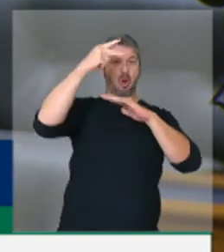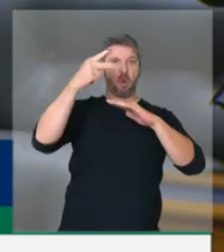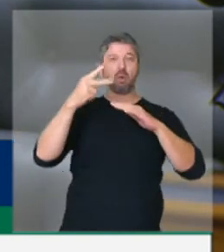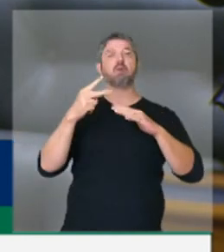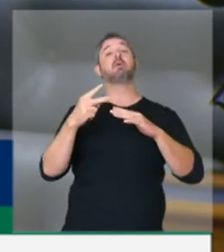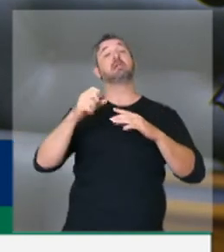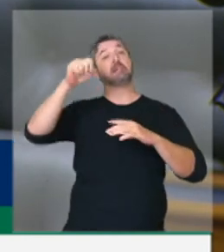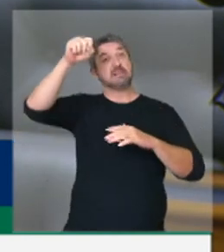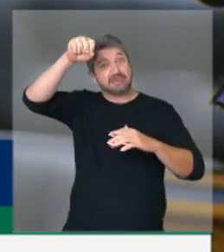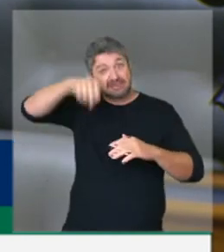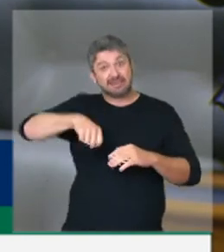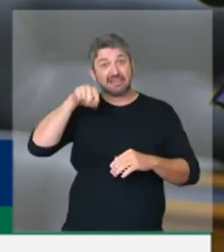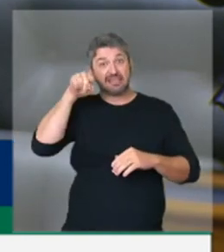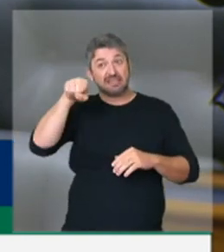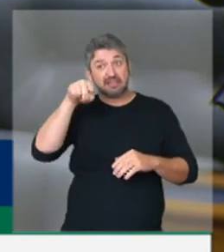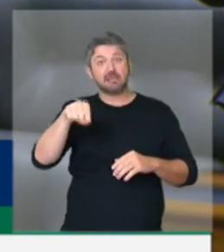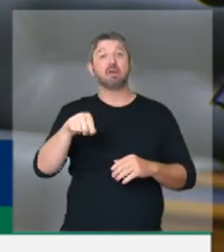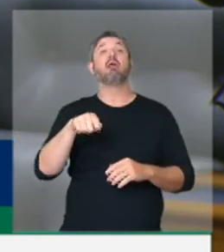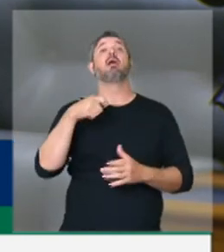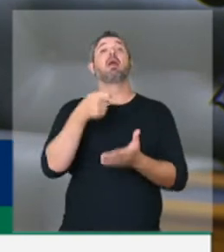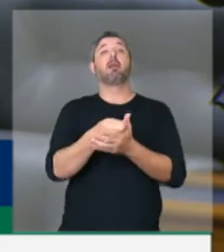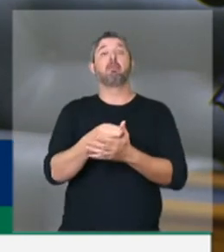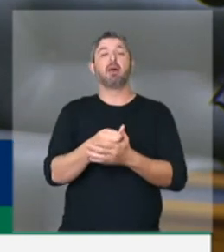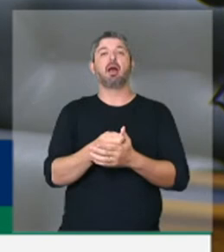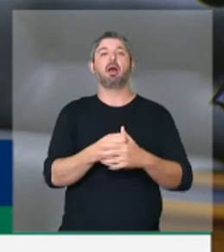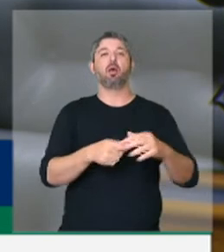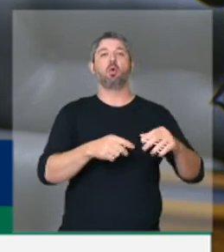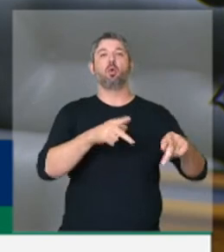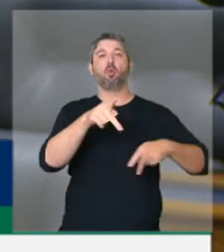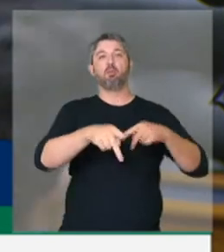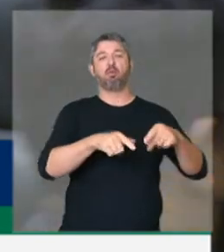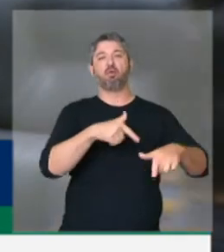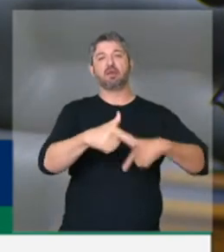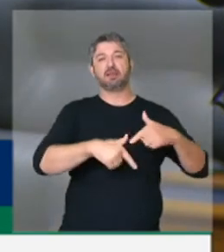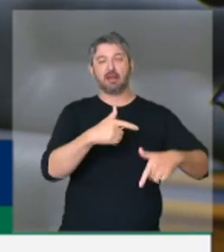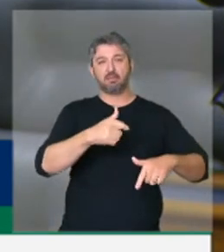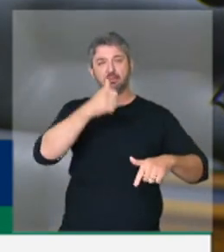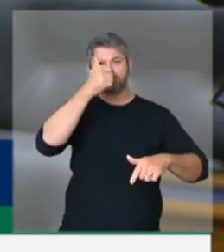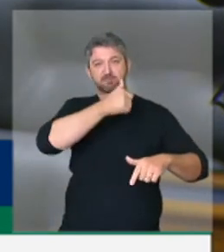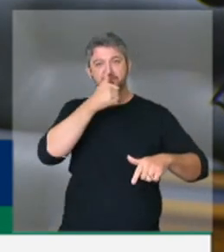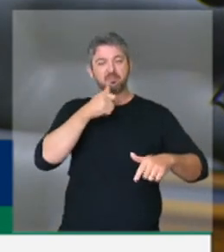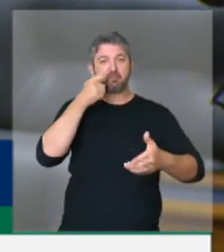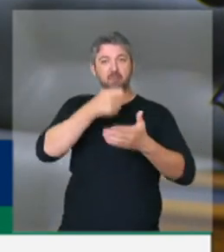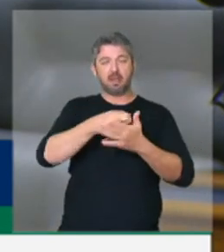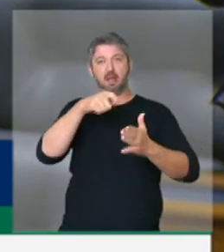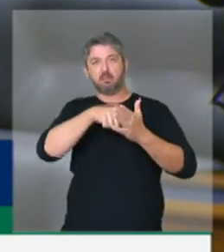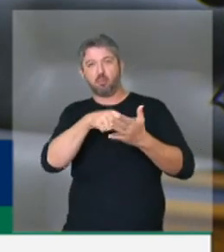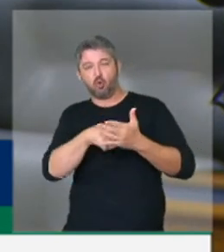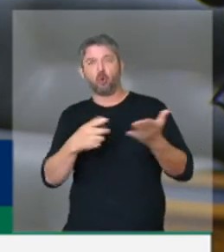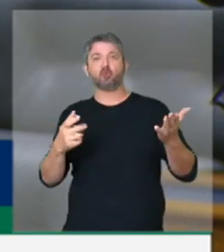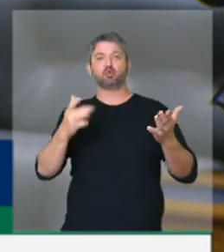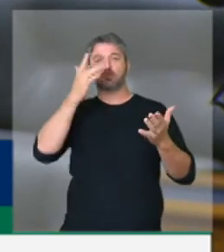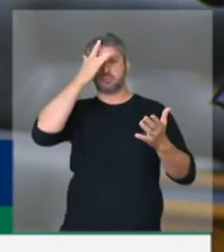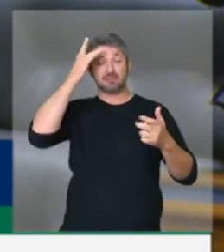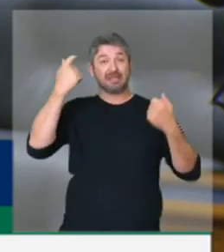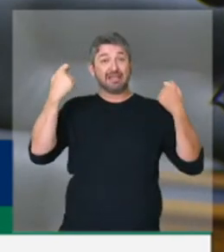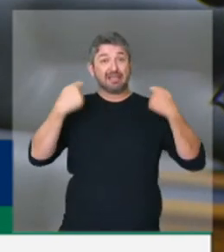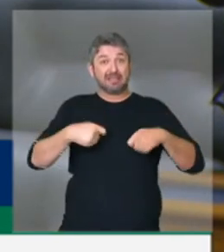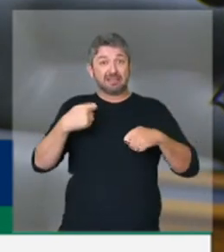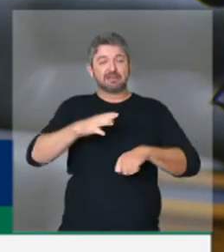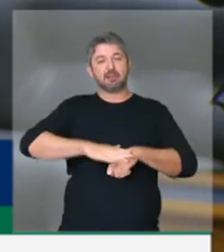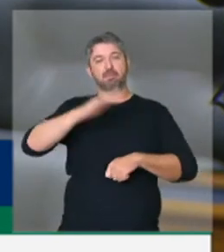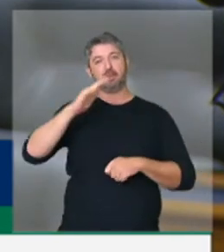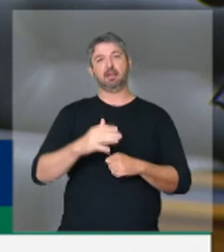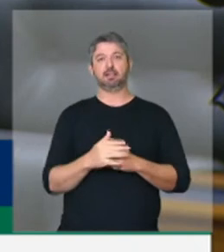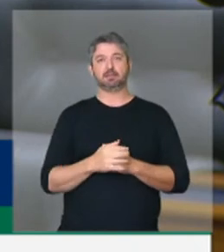sim, estão saindo do bolso do trabalhador, do bolso das pessoas que mais necessitam e